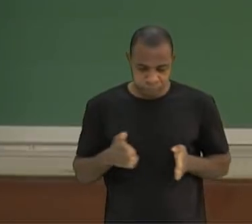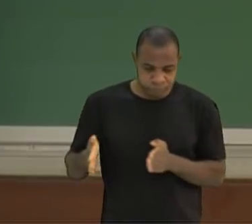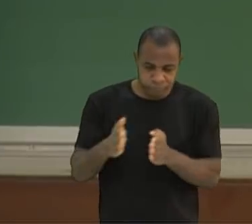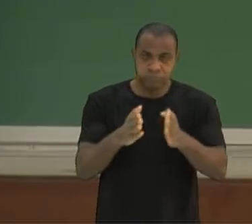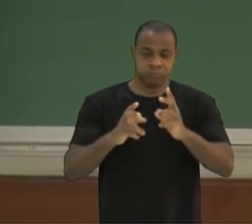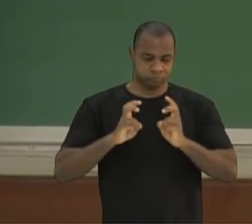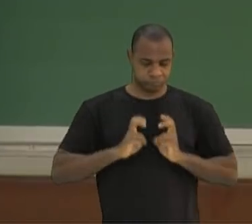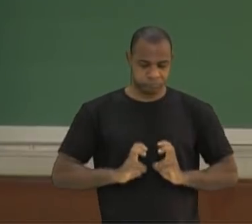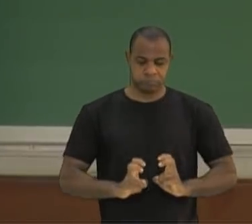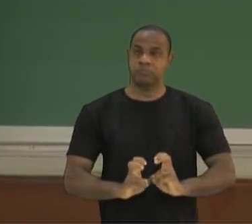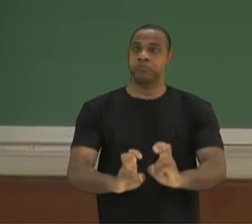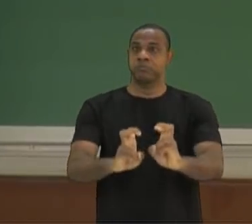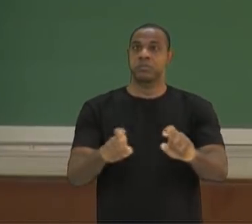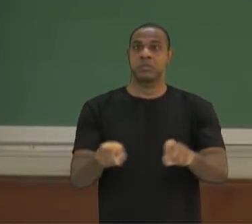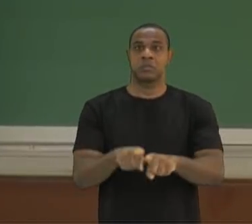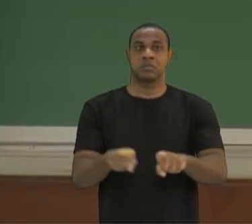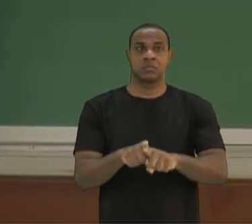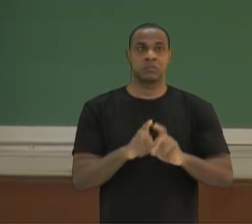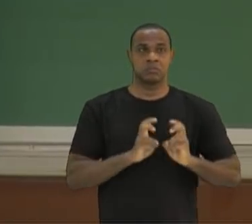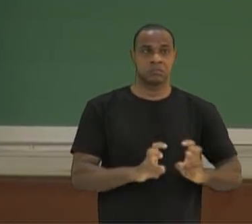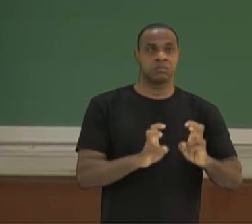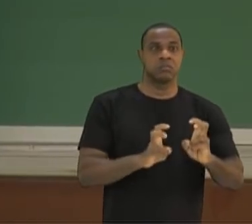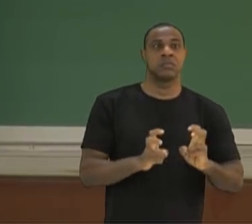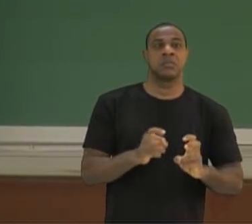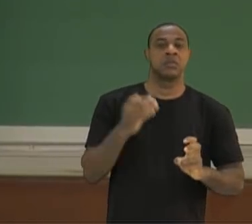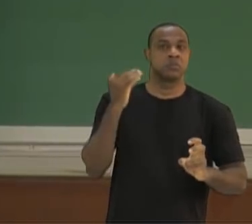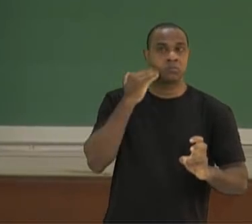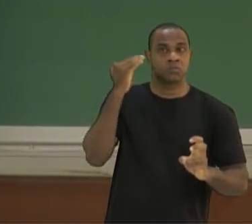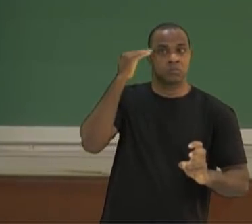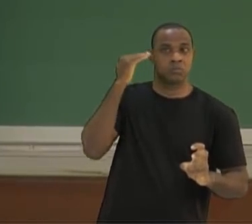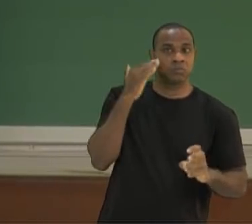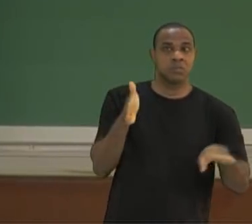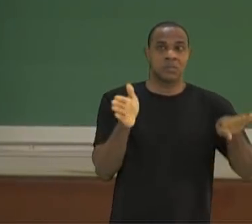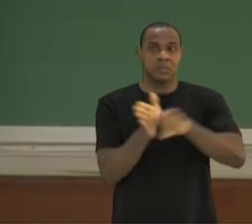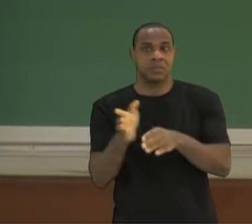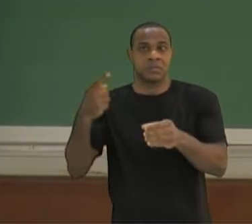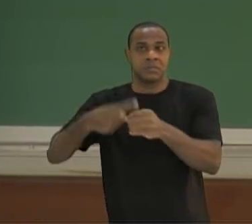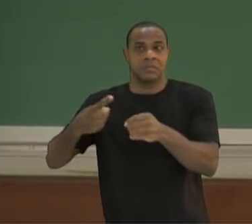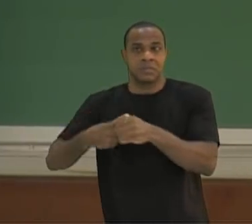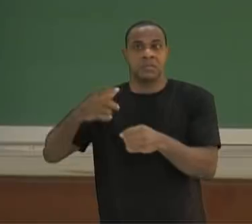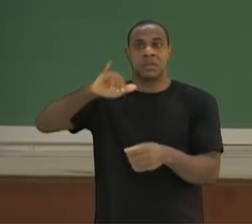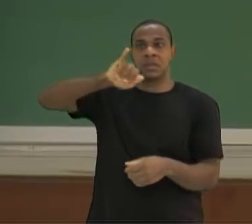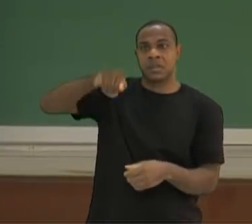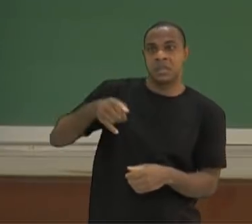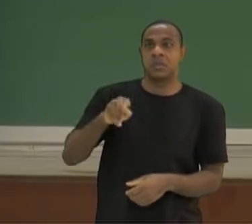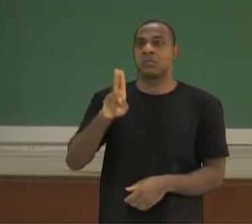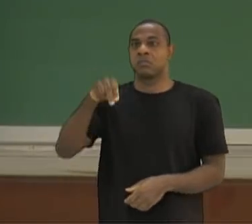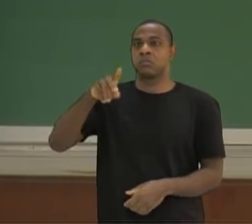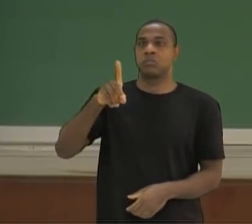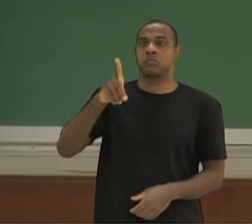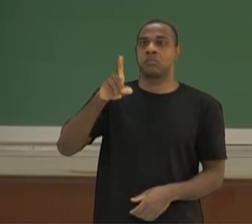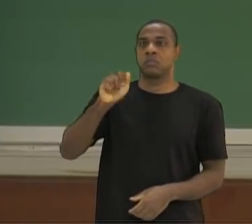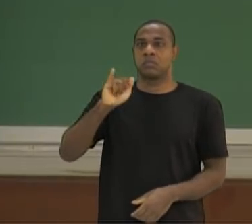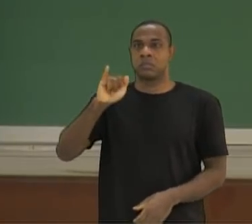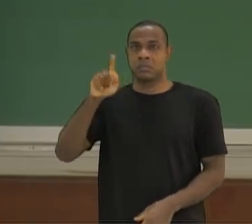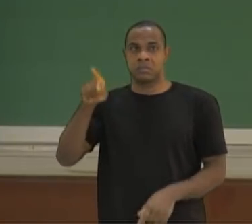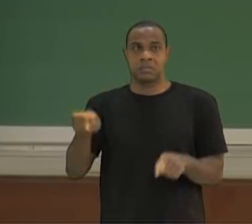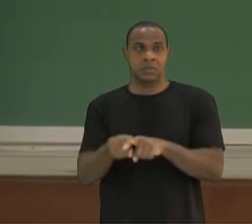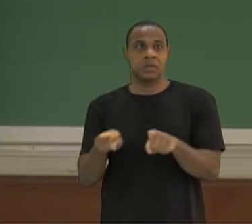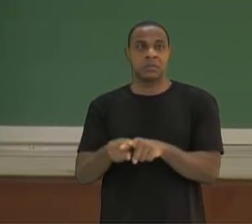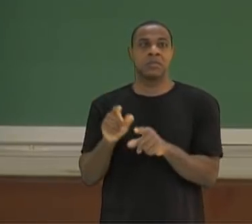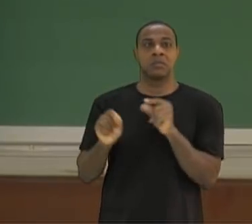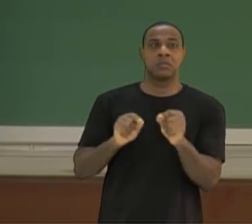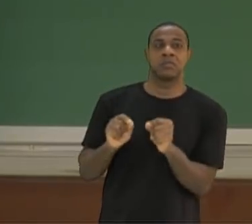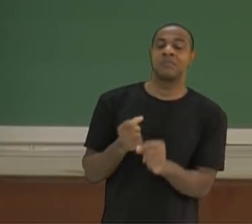de Santos até Jundiaí, que em 1938 ligava São Paulo a Porto de Santos. Olha a idade aqui, né?